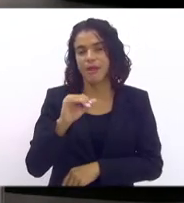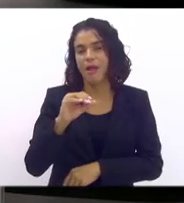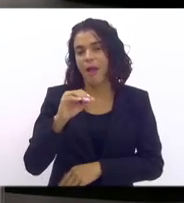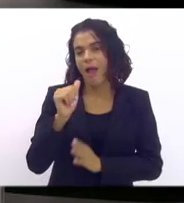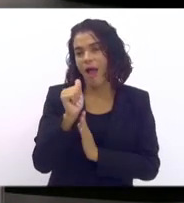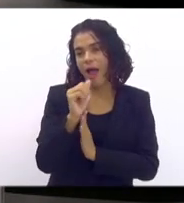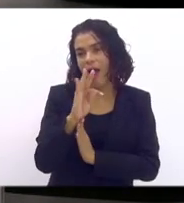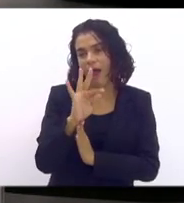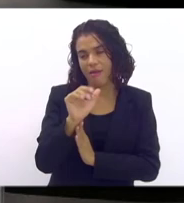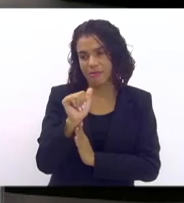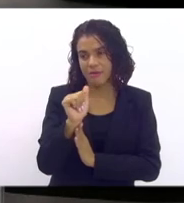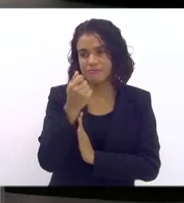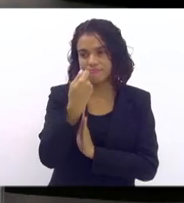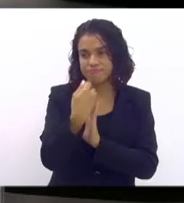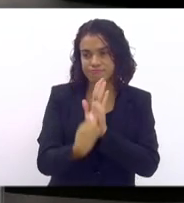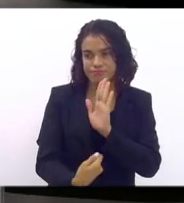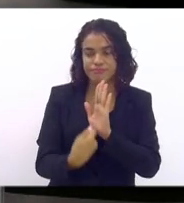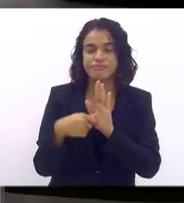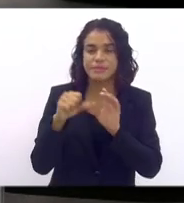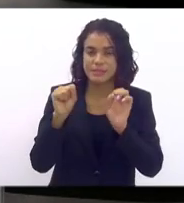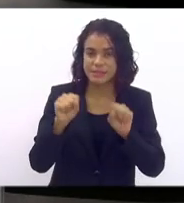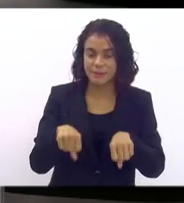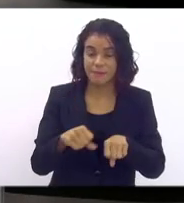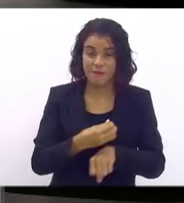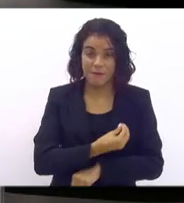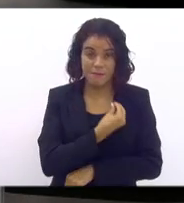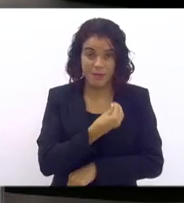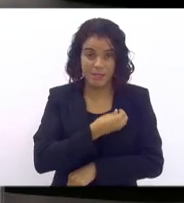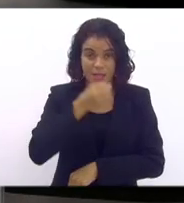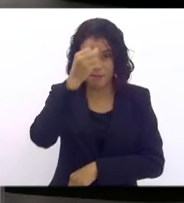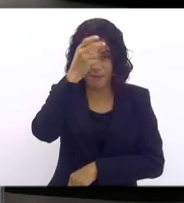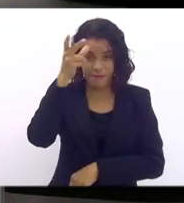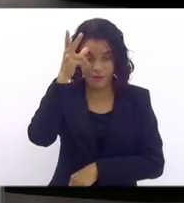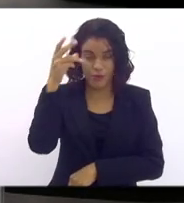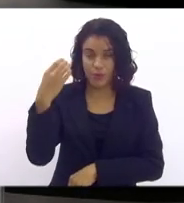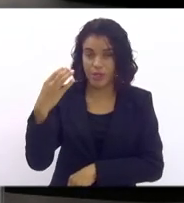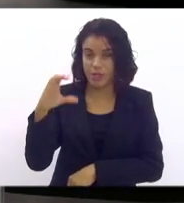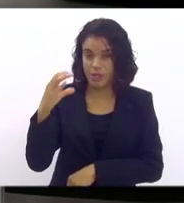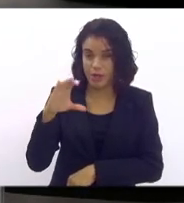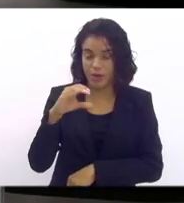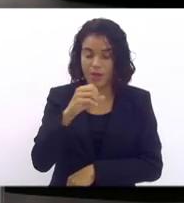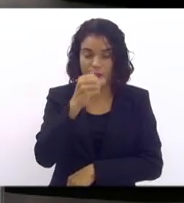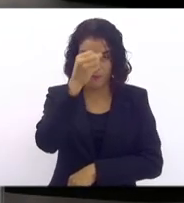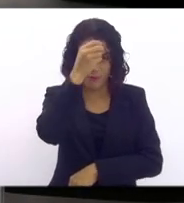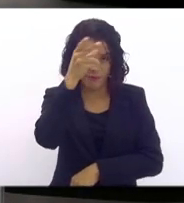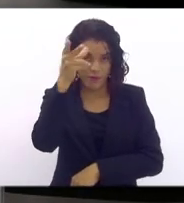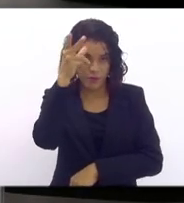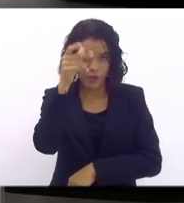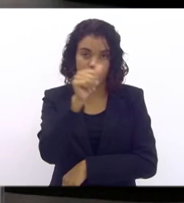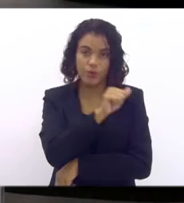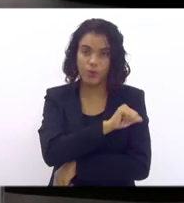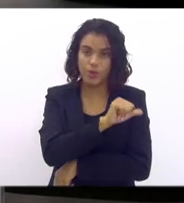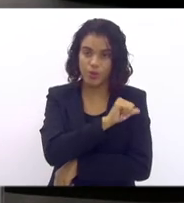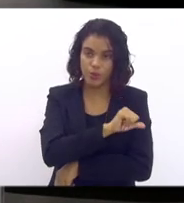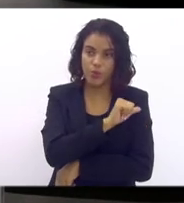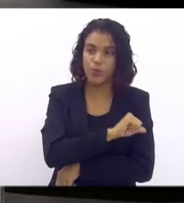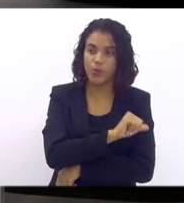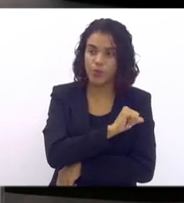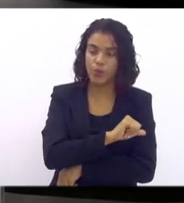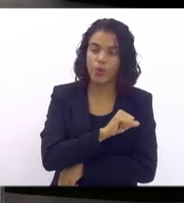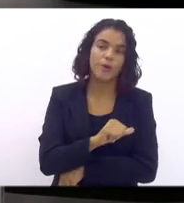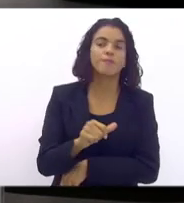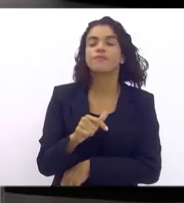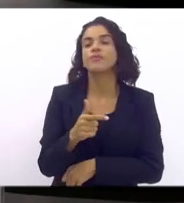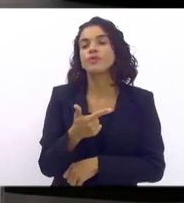autorizações necessárias e também tava presente a Prefeitura de Niterói prefeitura do Rio pra prefeitura do Rio não não sobrou